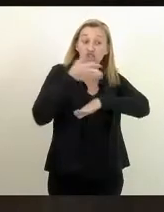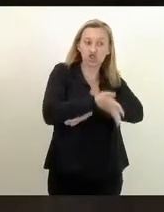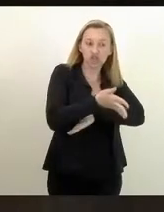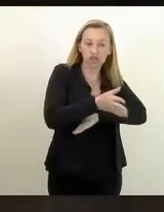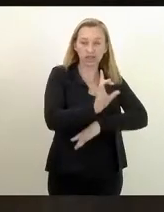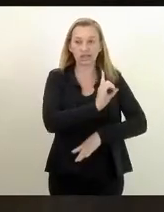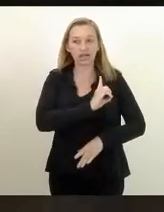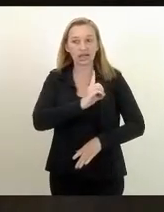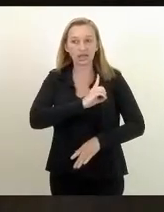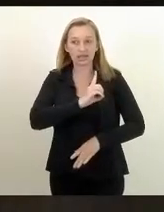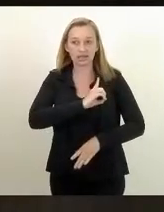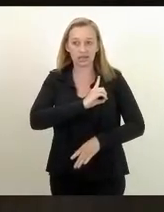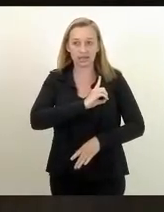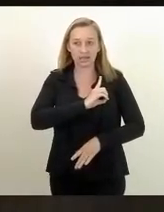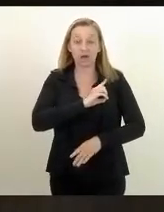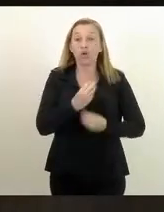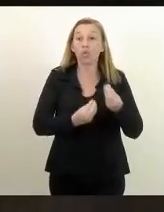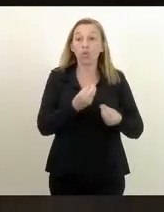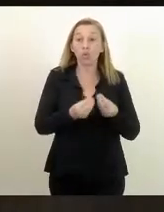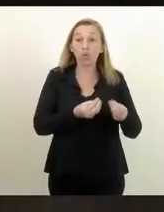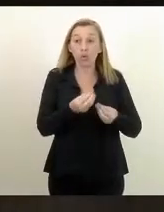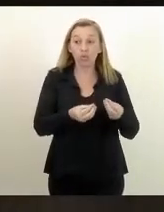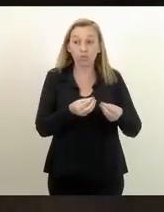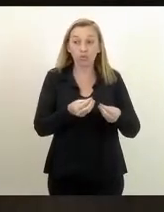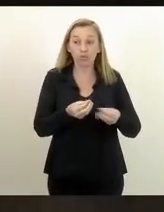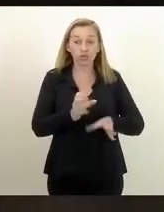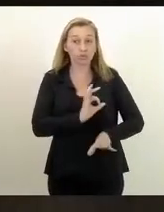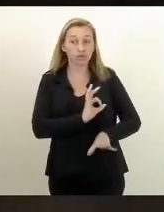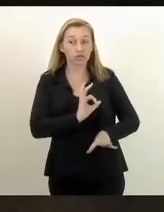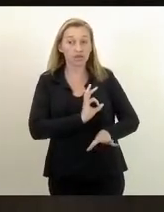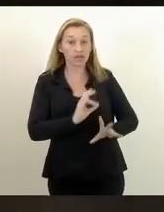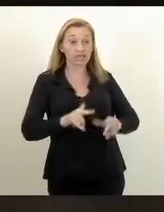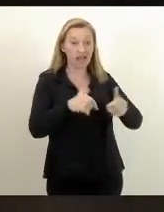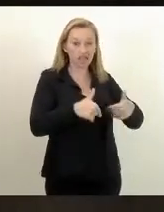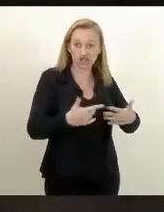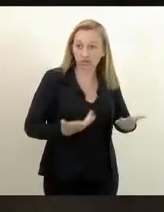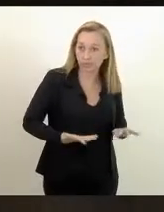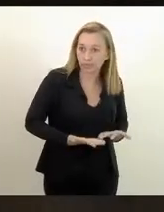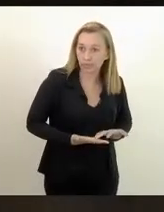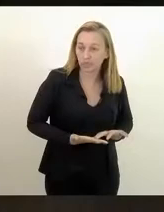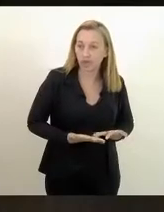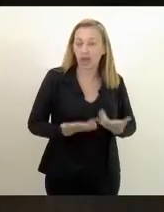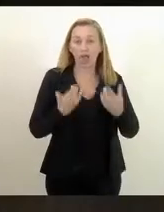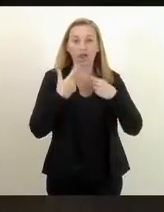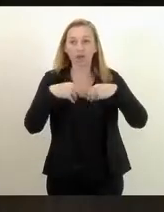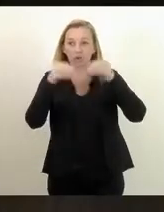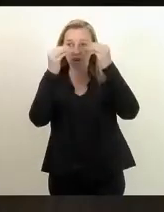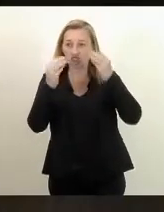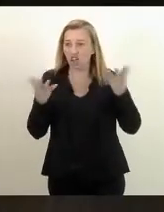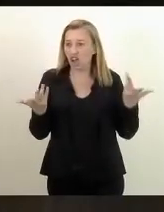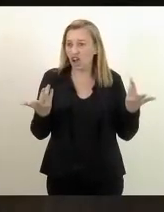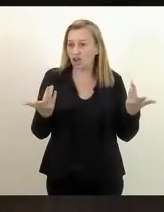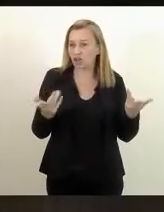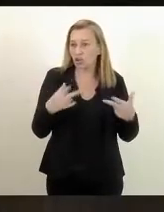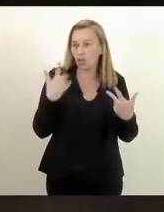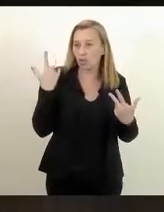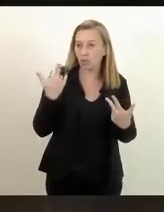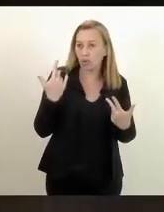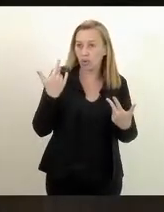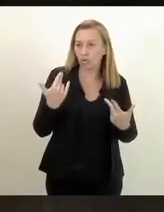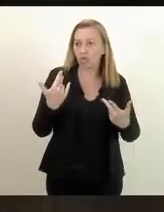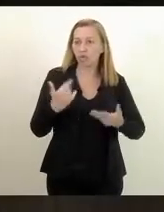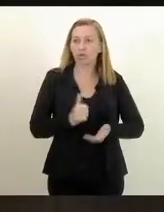socorrência dos filhos. Muitas vezes são, no linguajar popular, bicadas das delegacias,